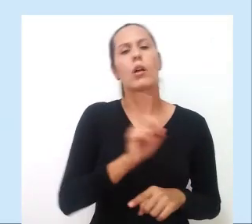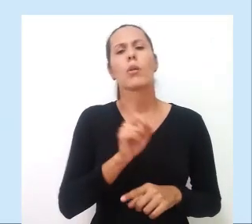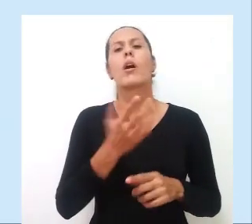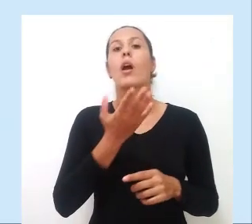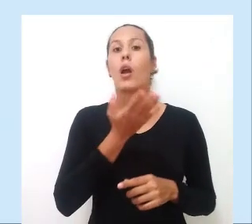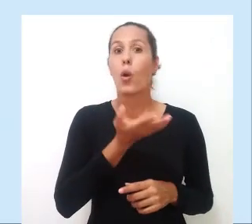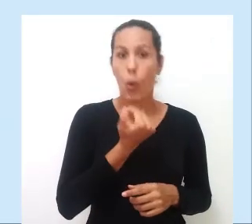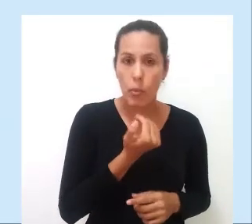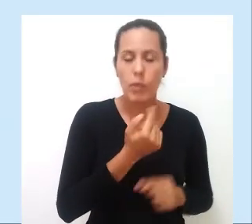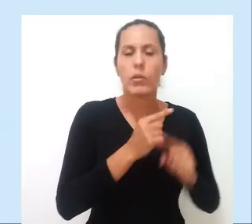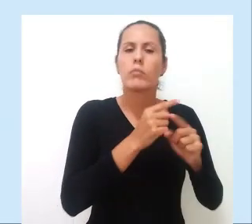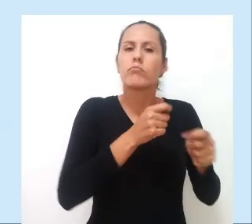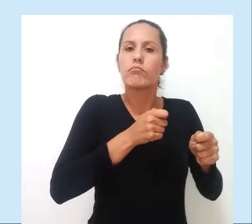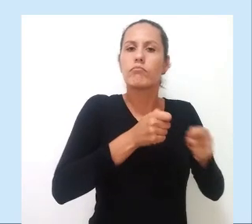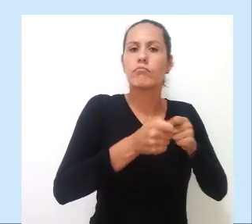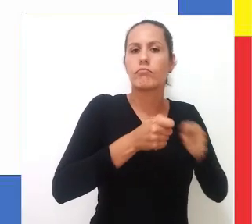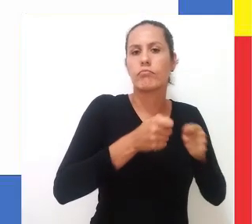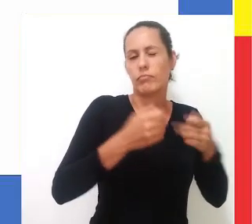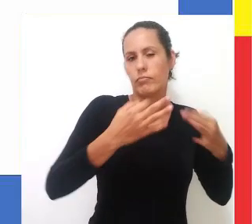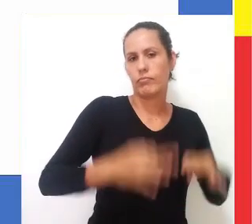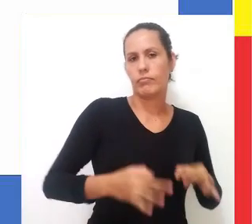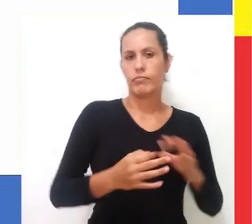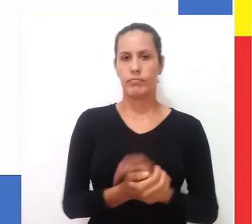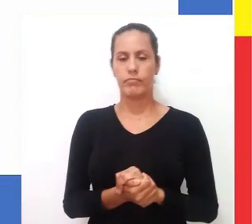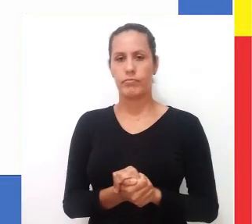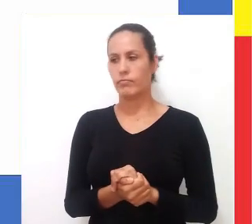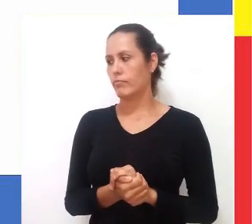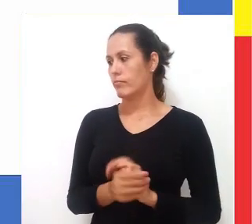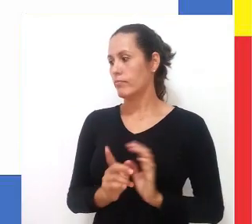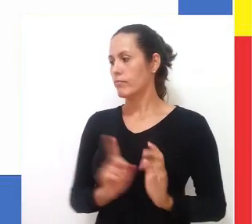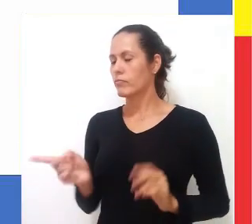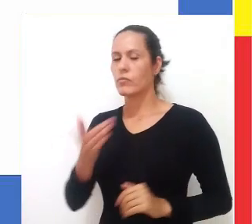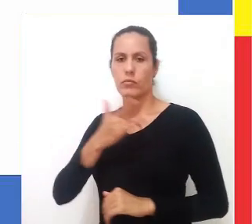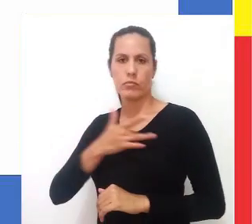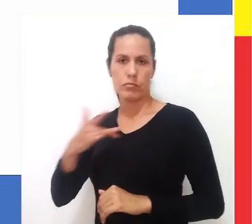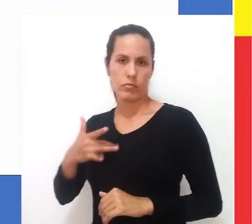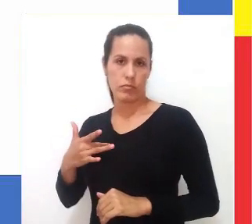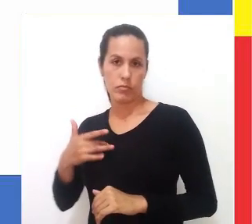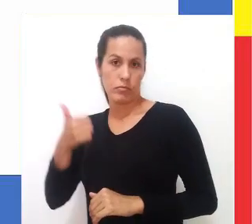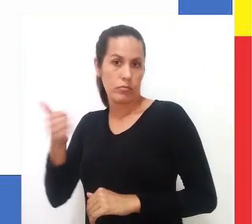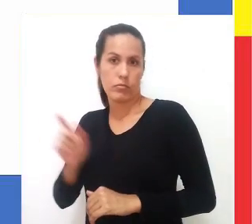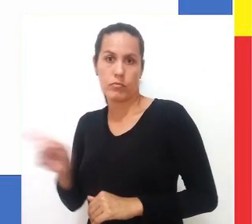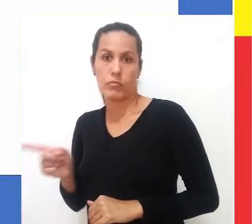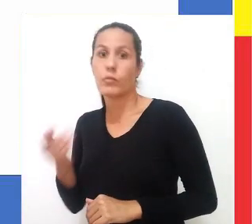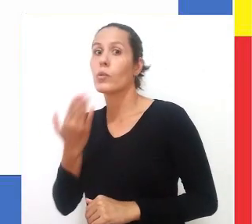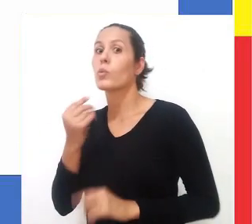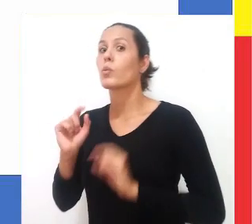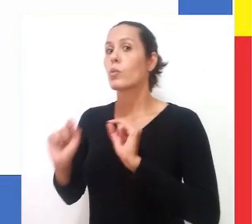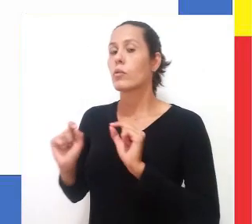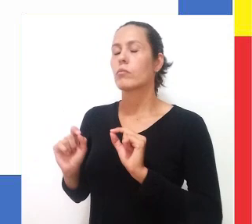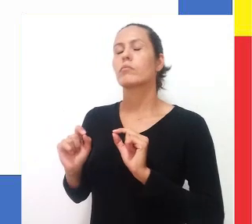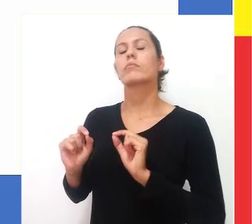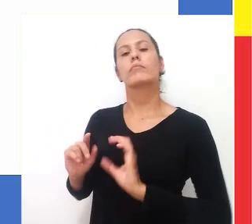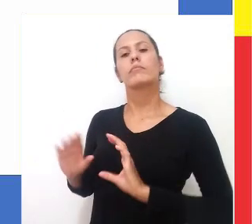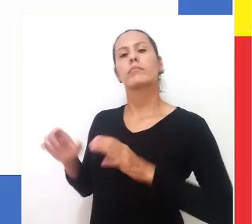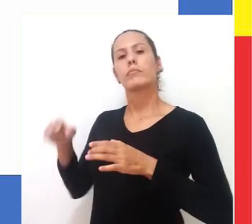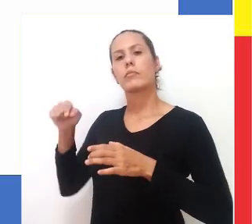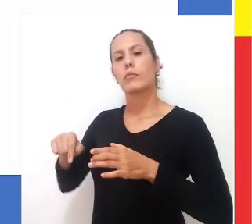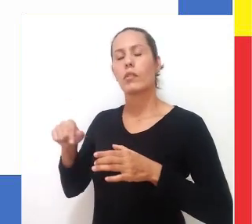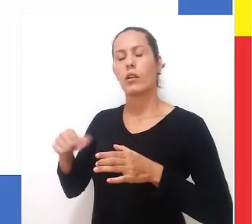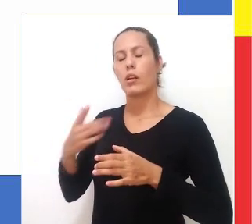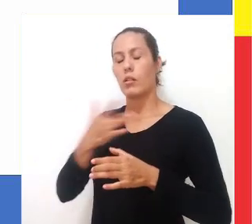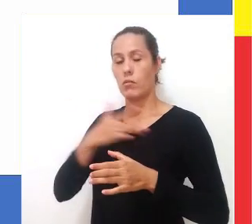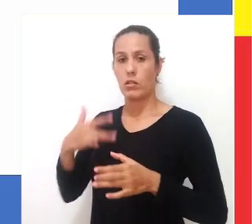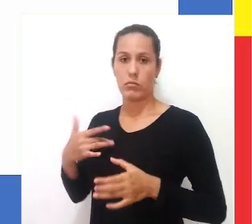é que a gente vai comer com moderação. Whole foods and a good habit. Então, a alimentação